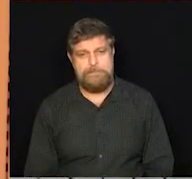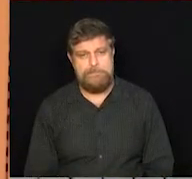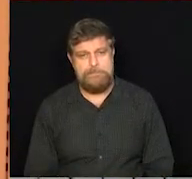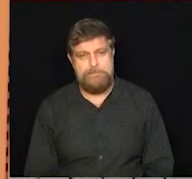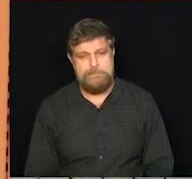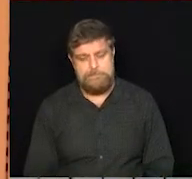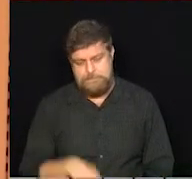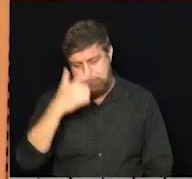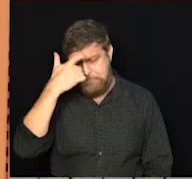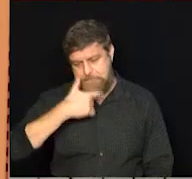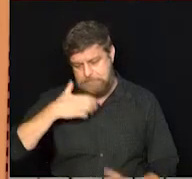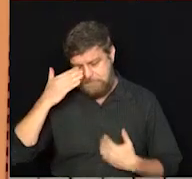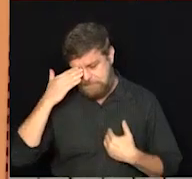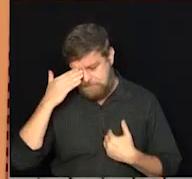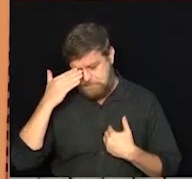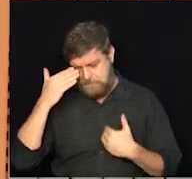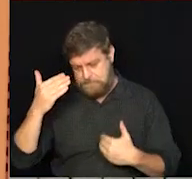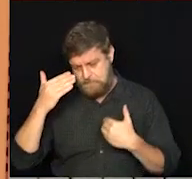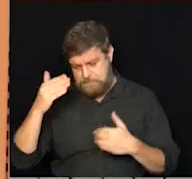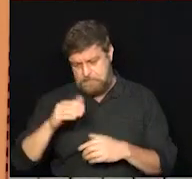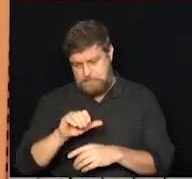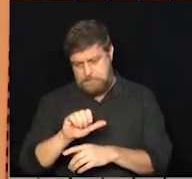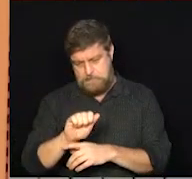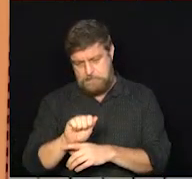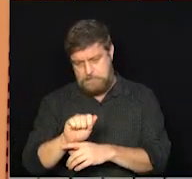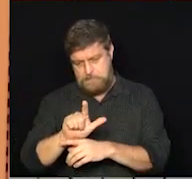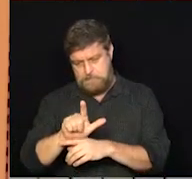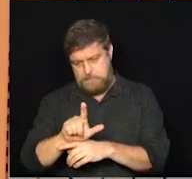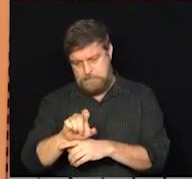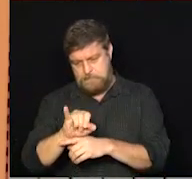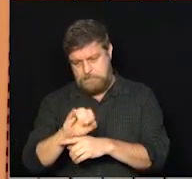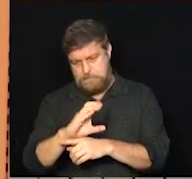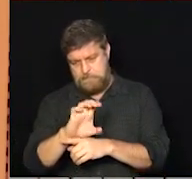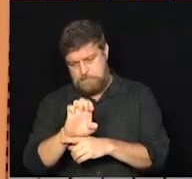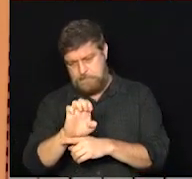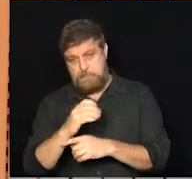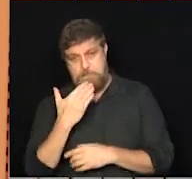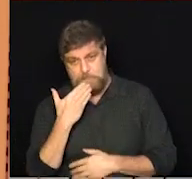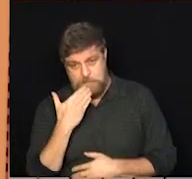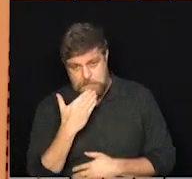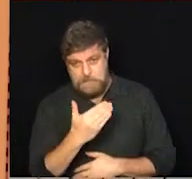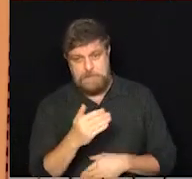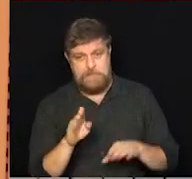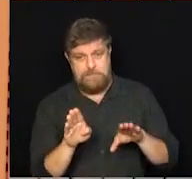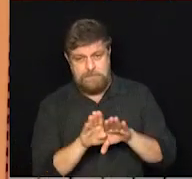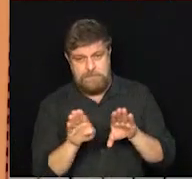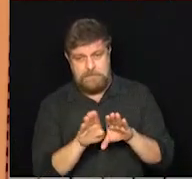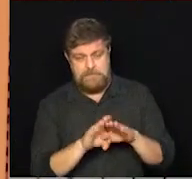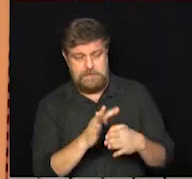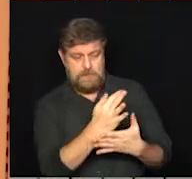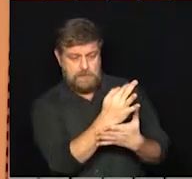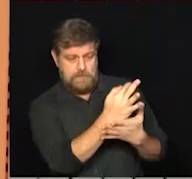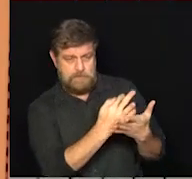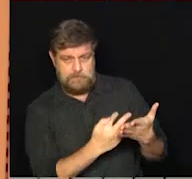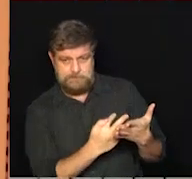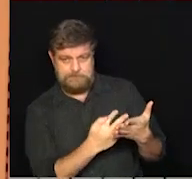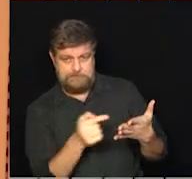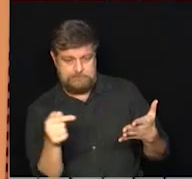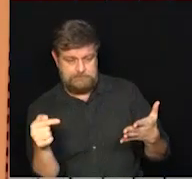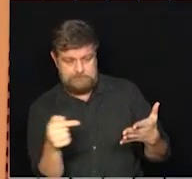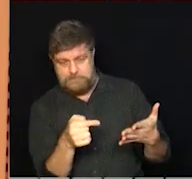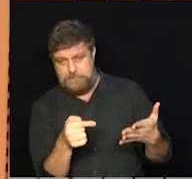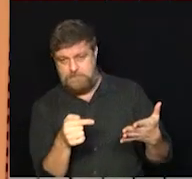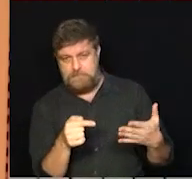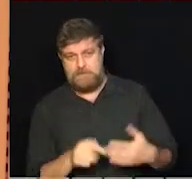é Eu é que agradeço Alicia a exposição peço inclusive que o texto que